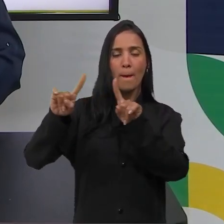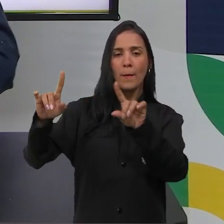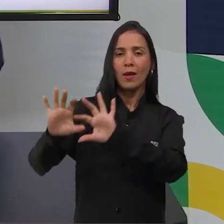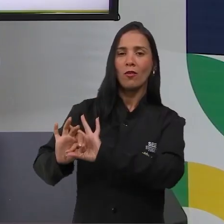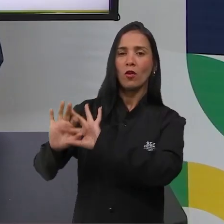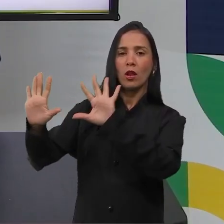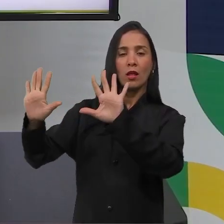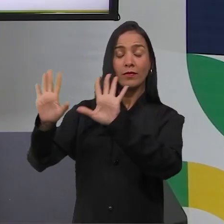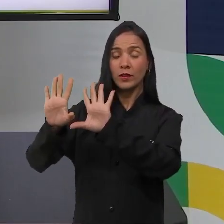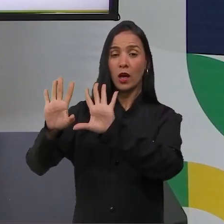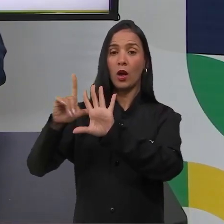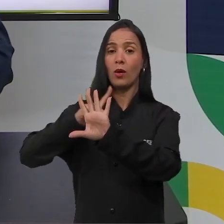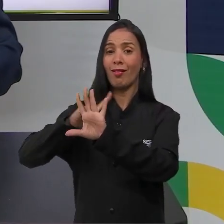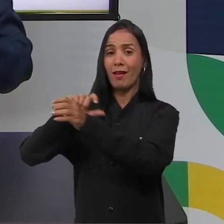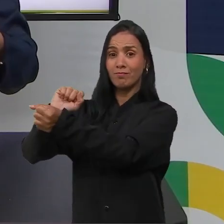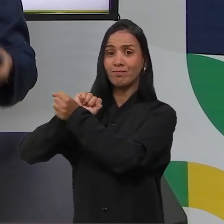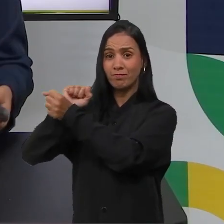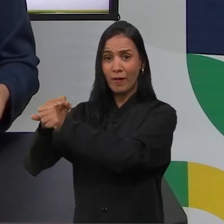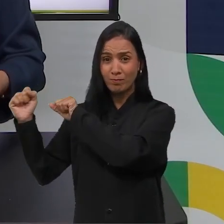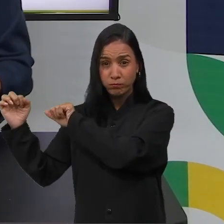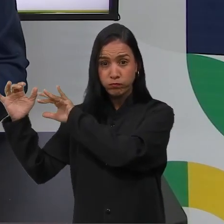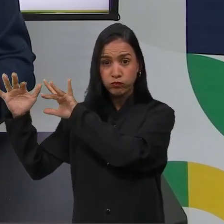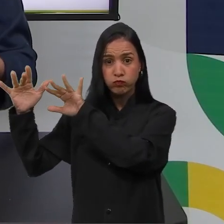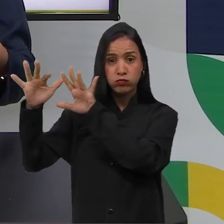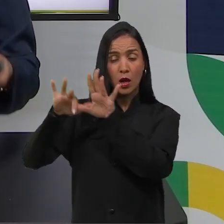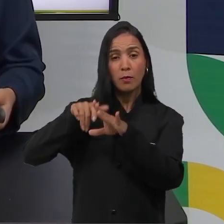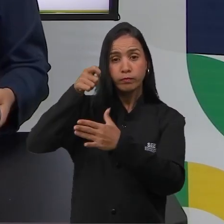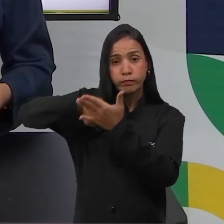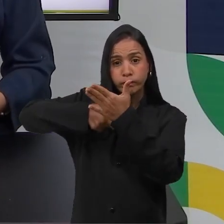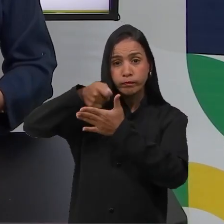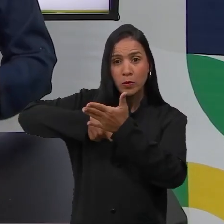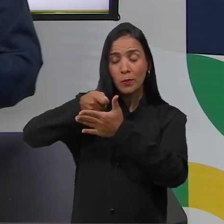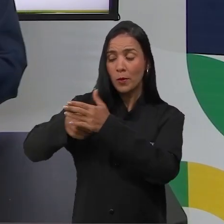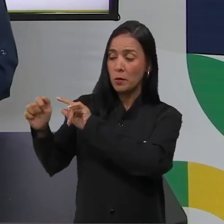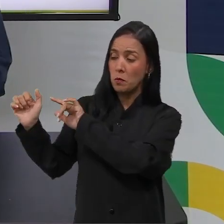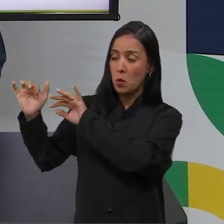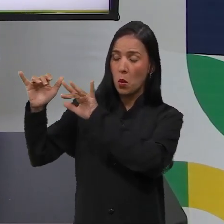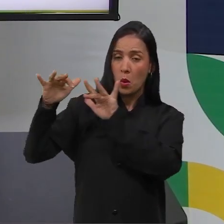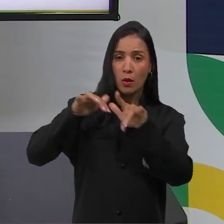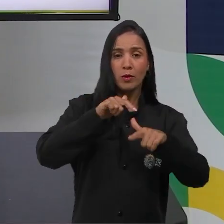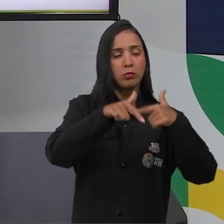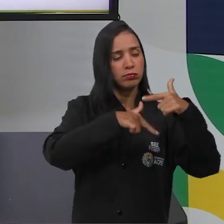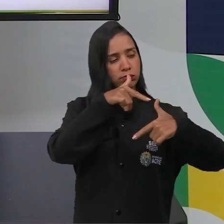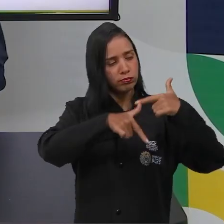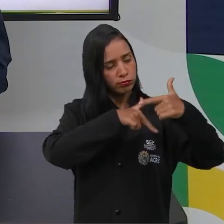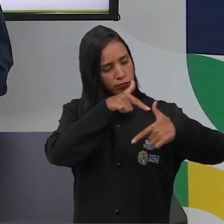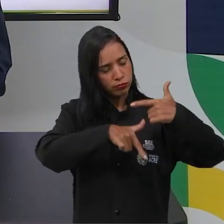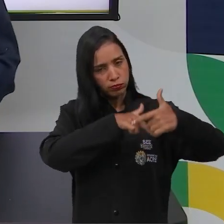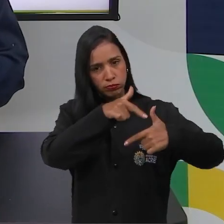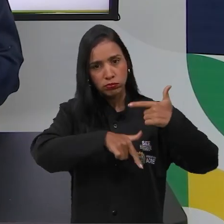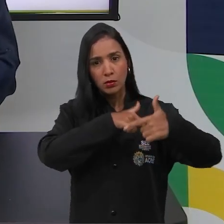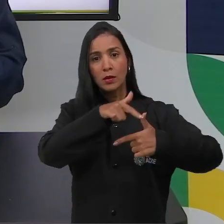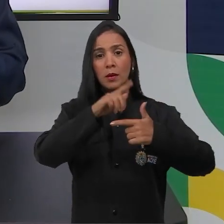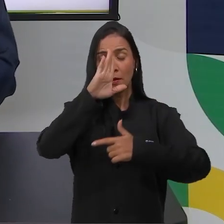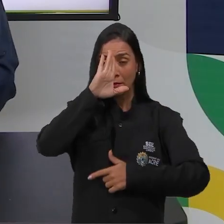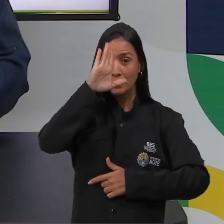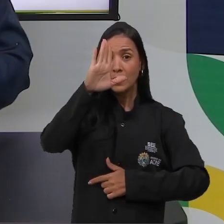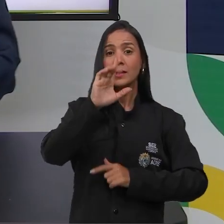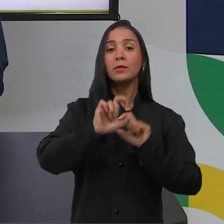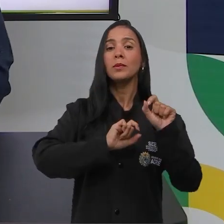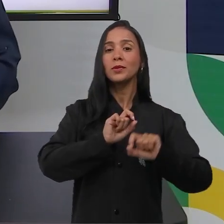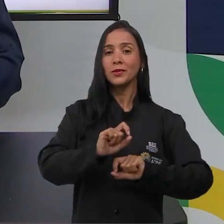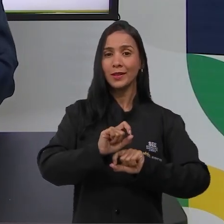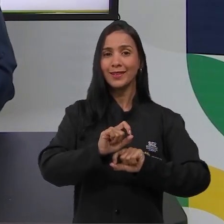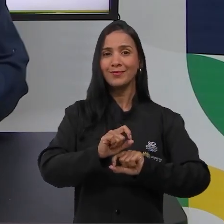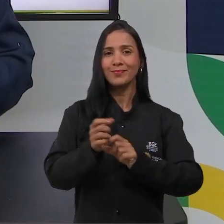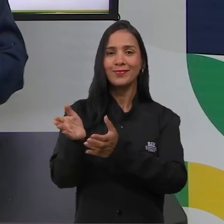os escravos, eles foram obrigados a vir para o Brasil, trabalharem aí, principalmente na